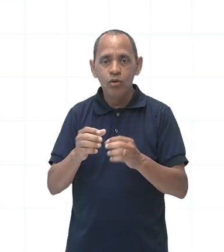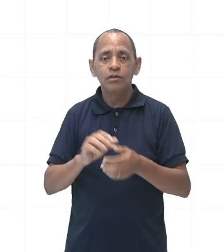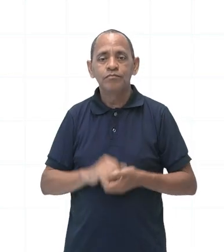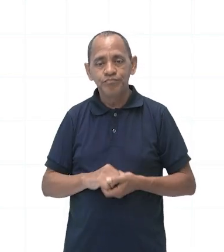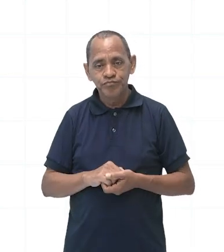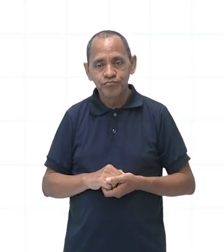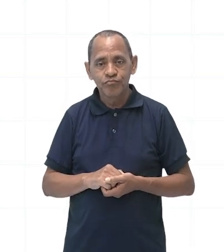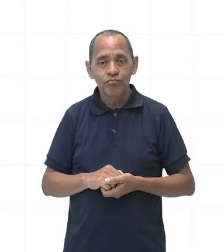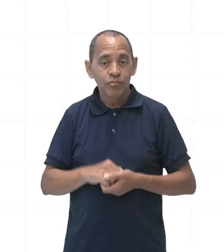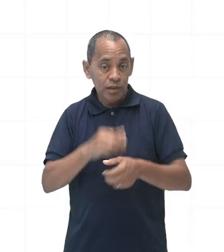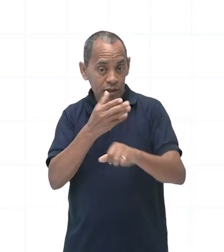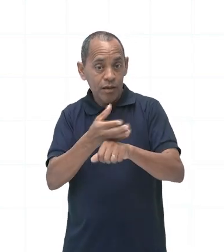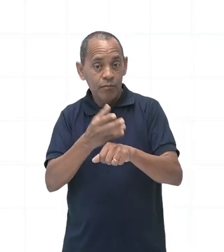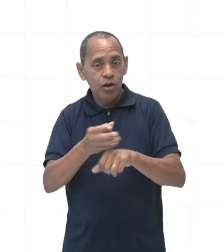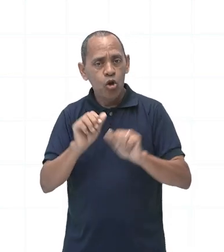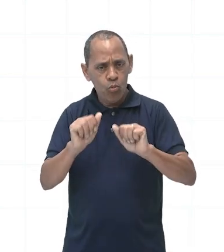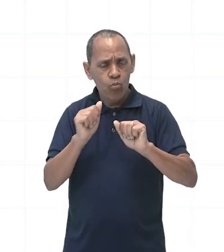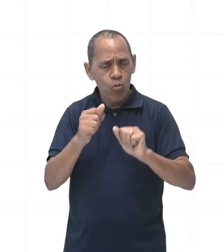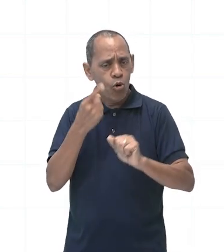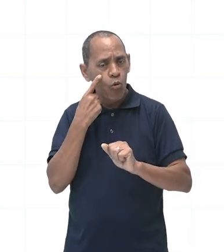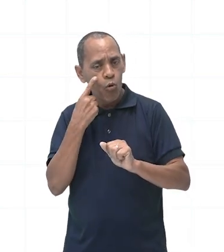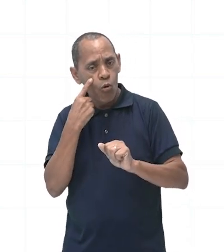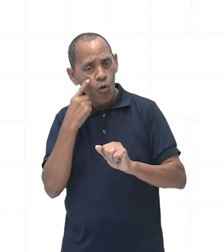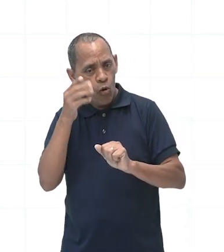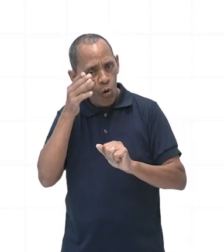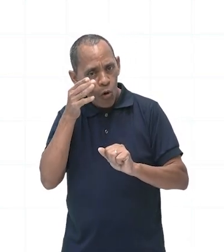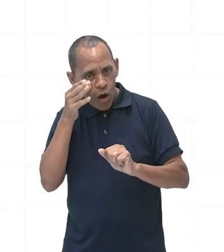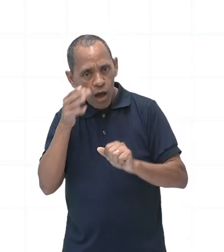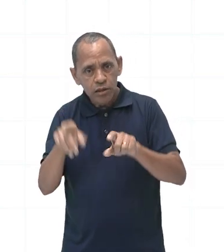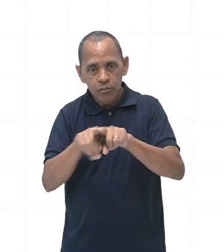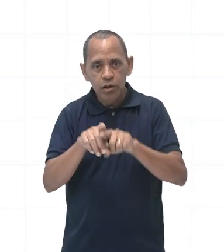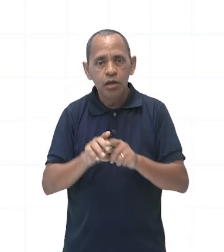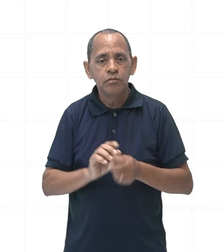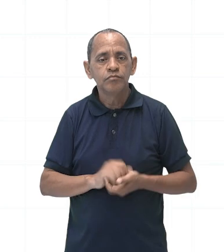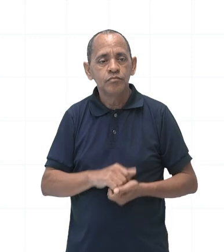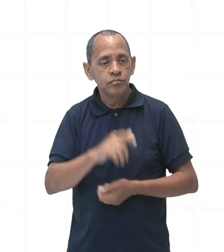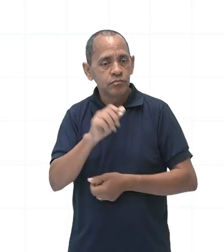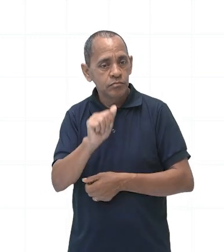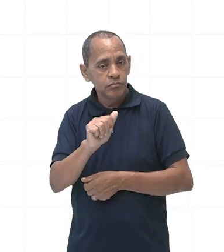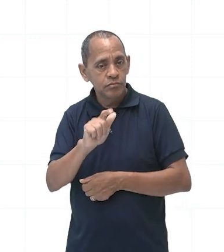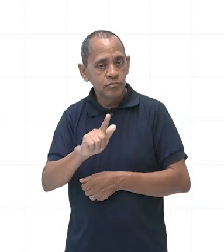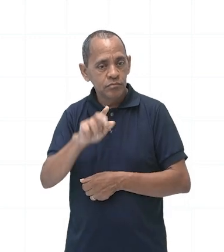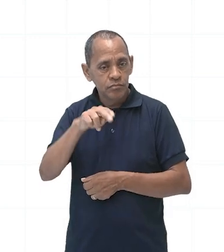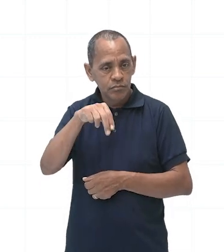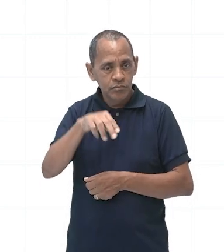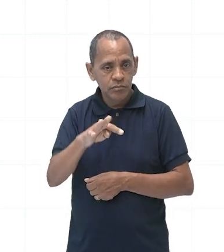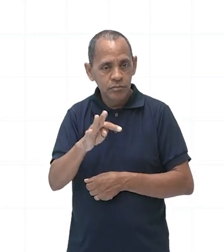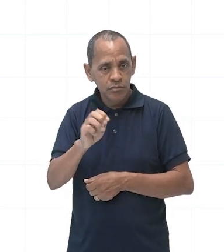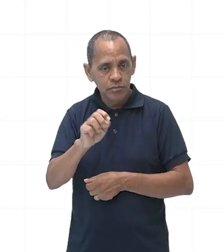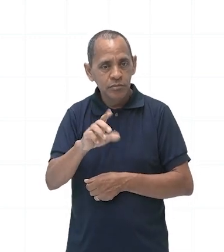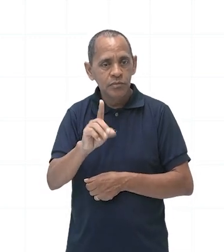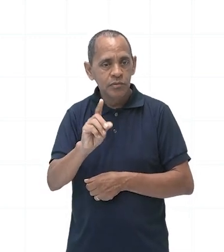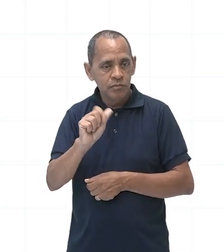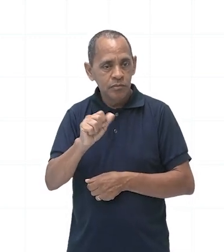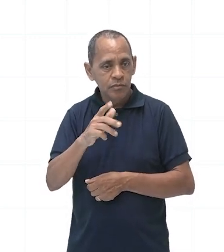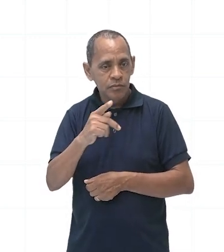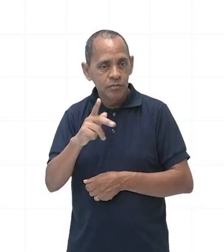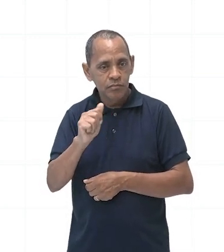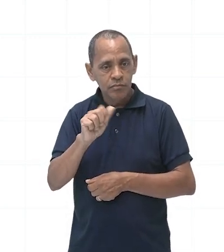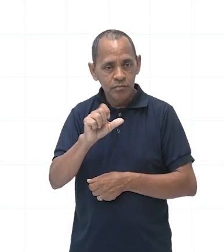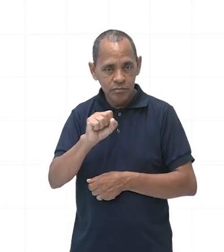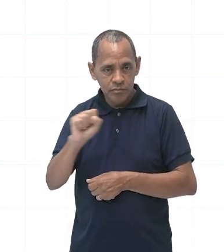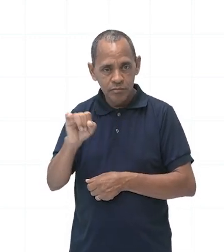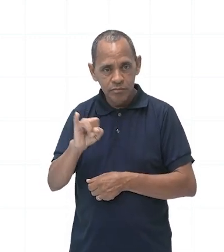tá? Então, isto é um caso em que eu posso observar a voz passiva, o agente da passiva,